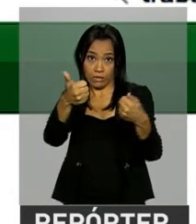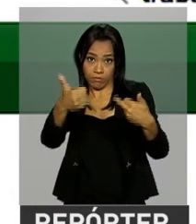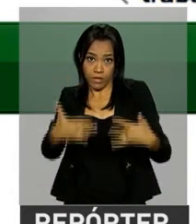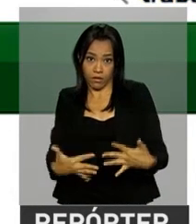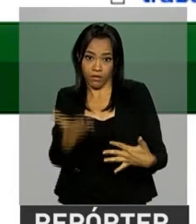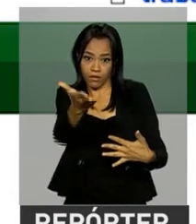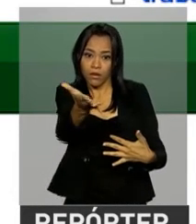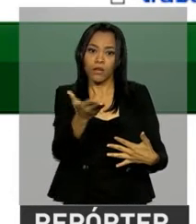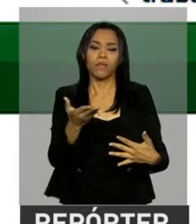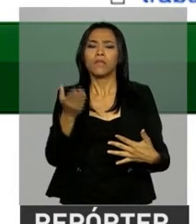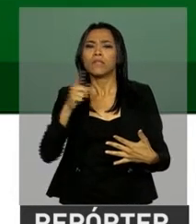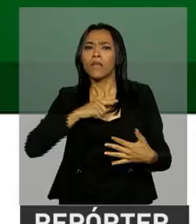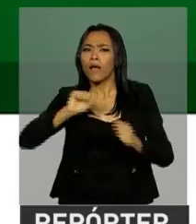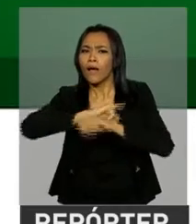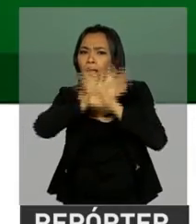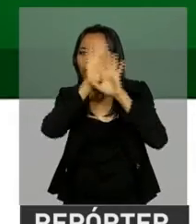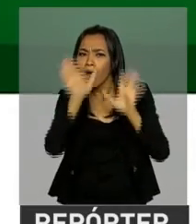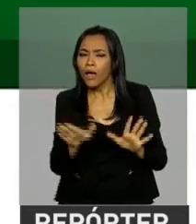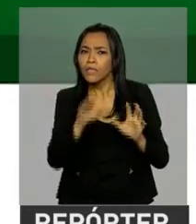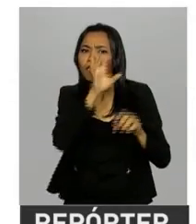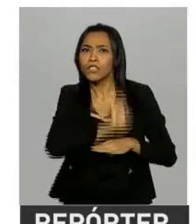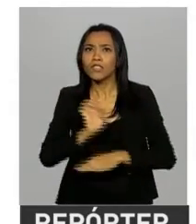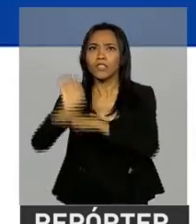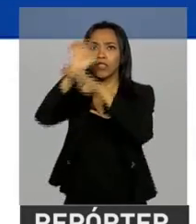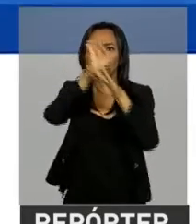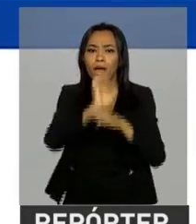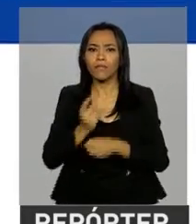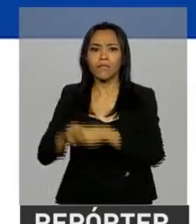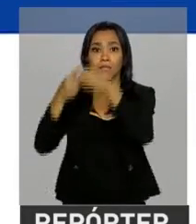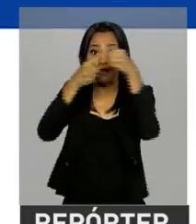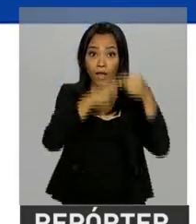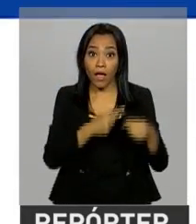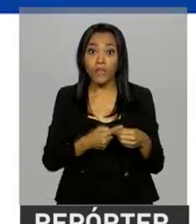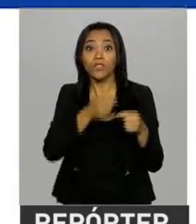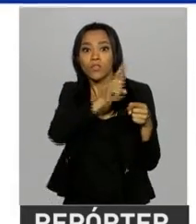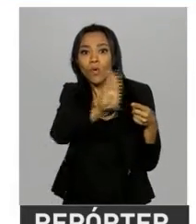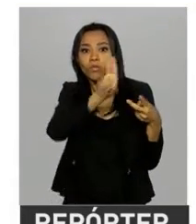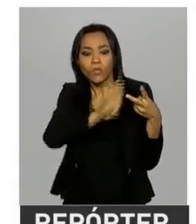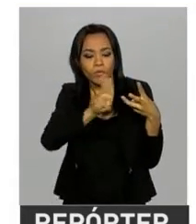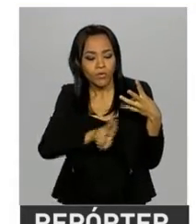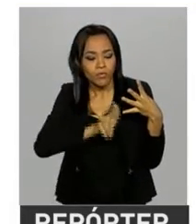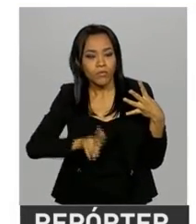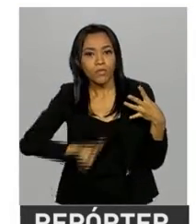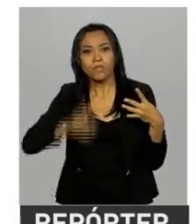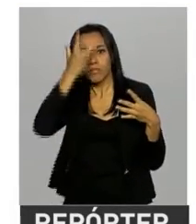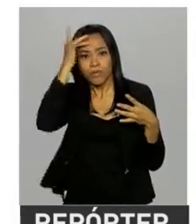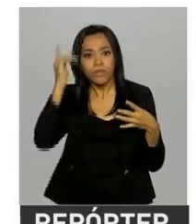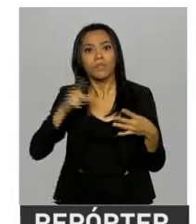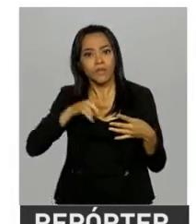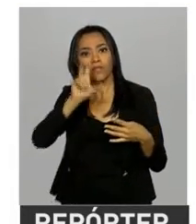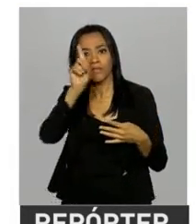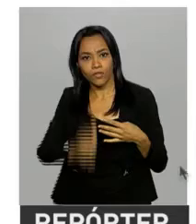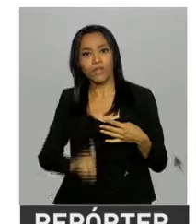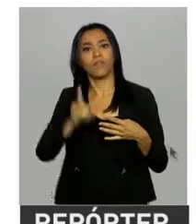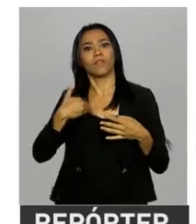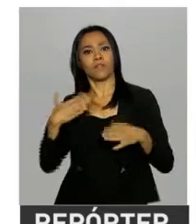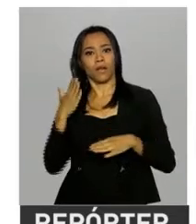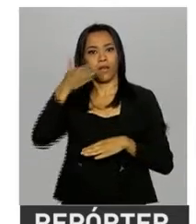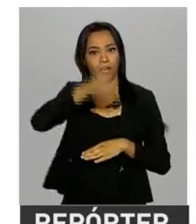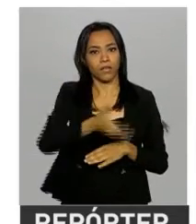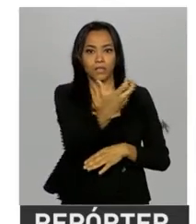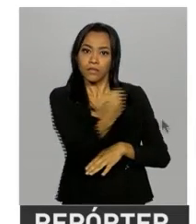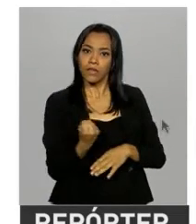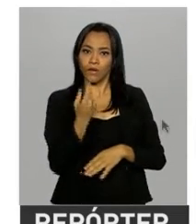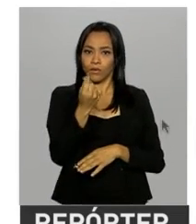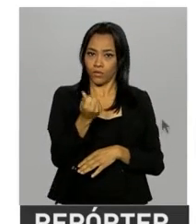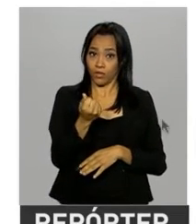está especificado por estado por cidade e nominalmente o nome do trabalhador que tem direito a